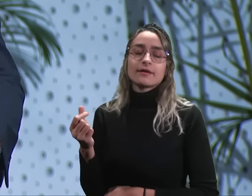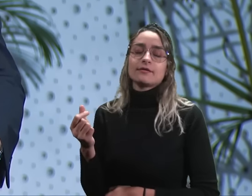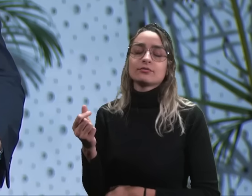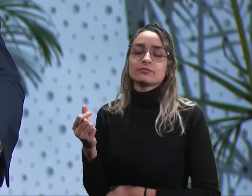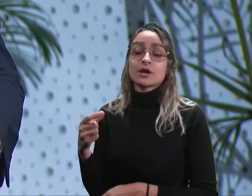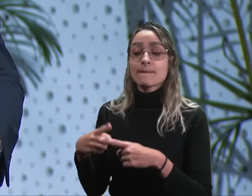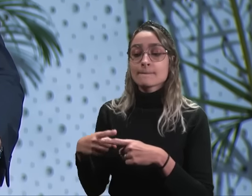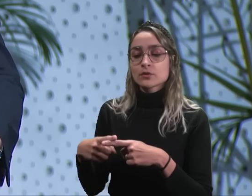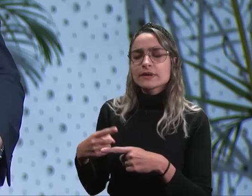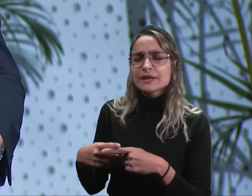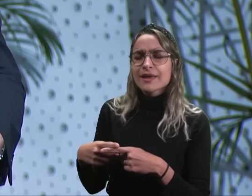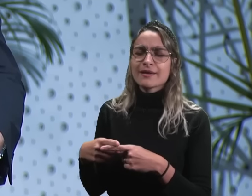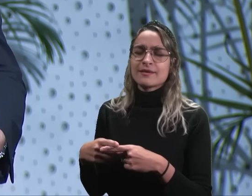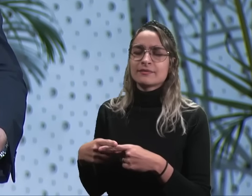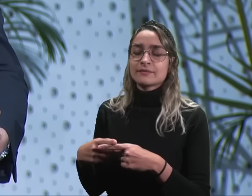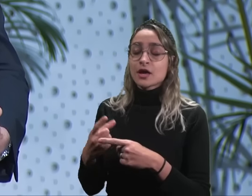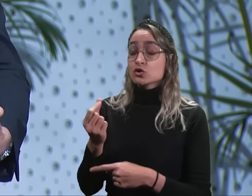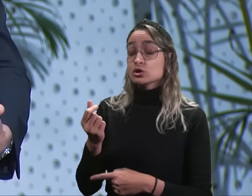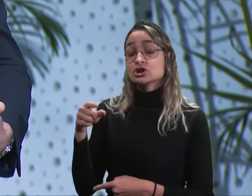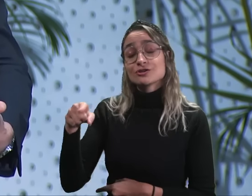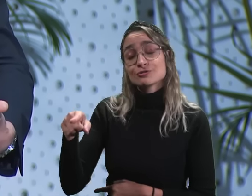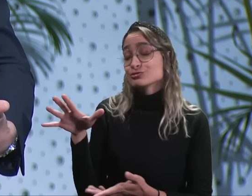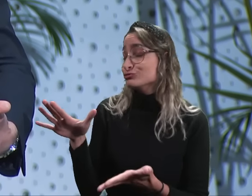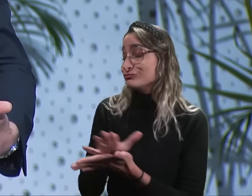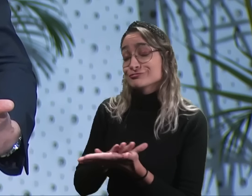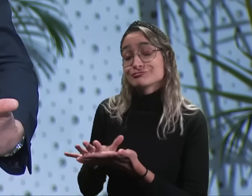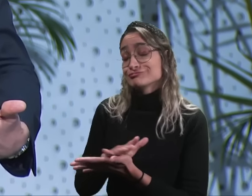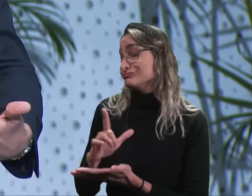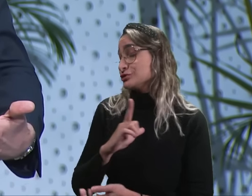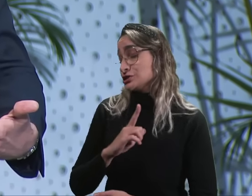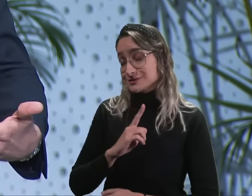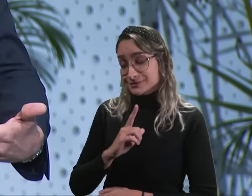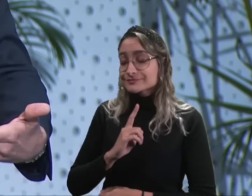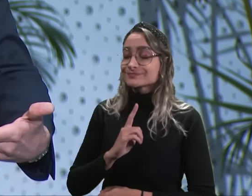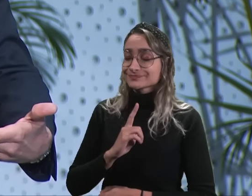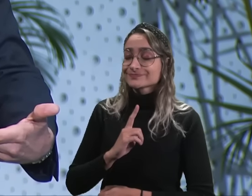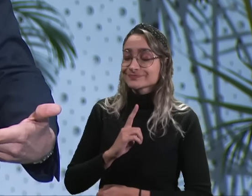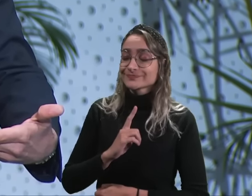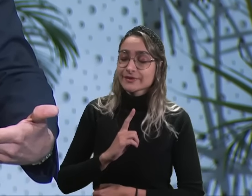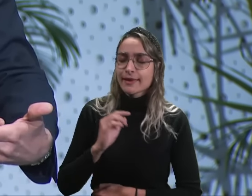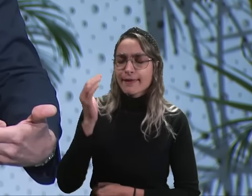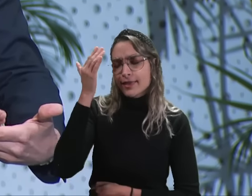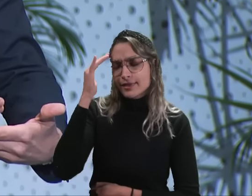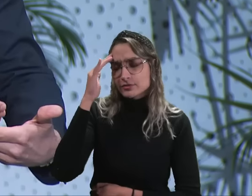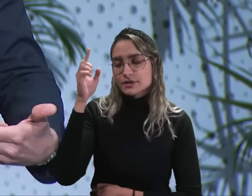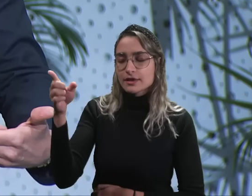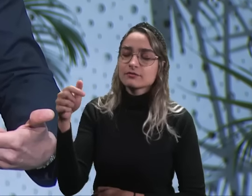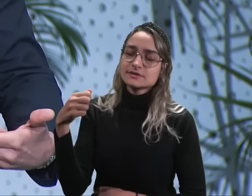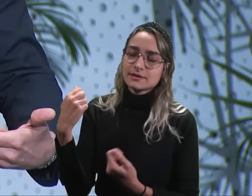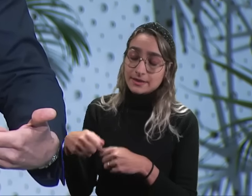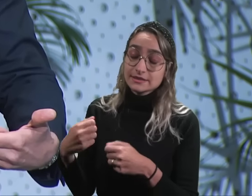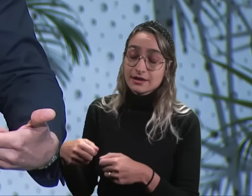certo enviou com tanta pressa que esqueceu de pagar os C centavos e ali dentro tinham